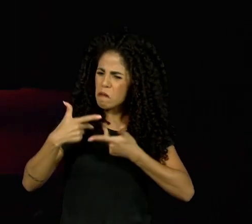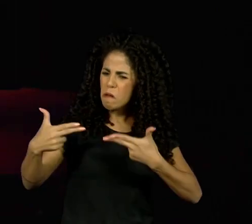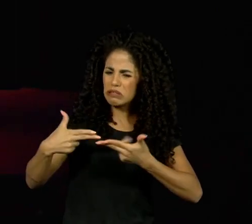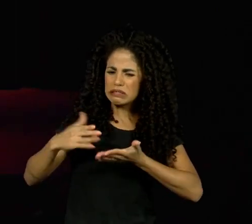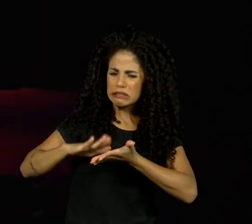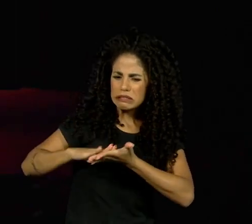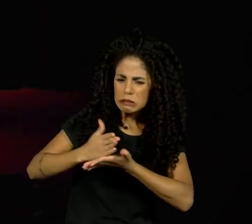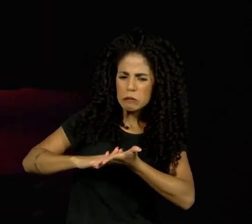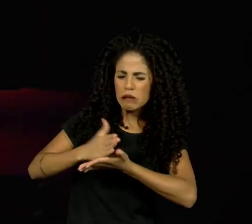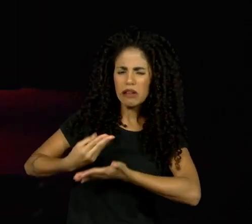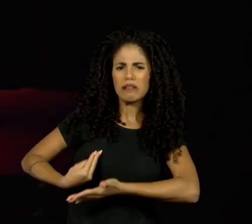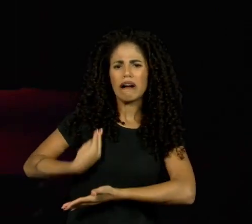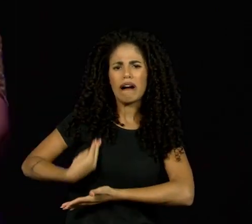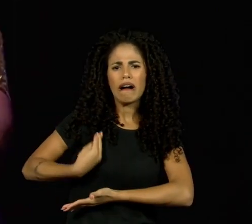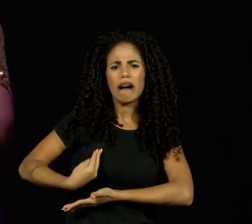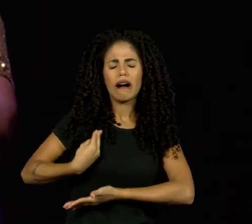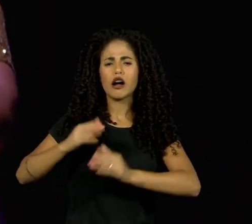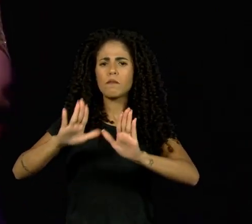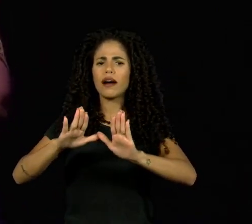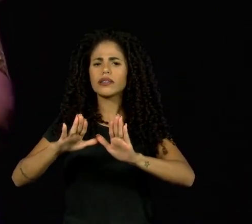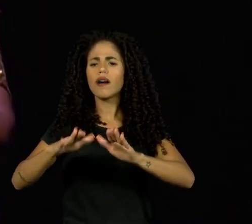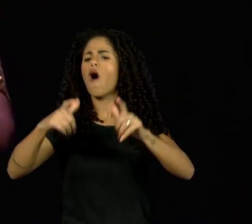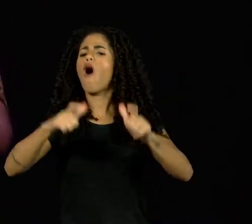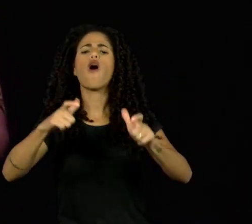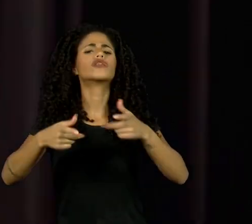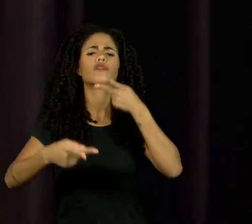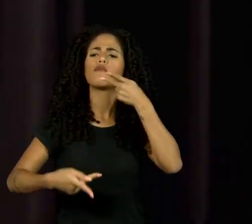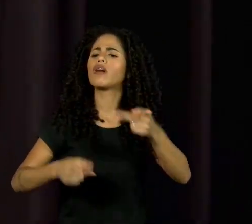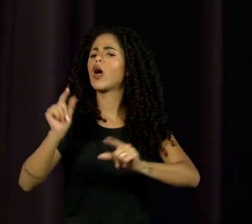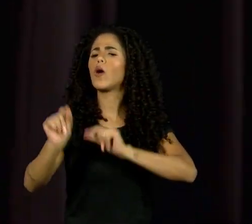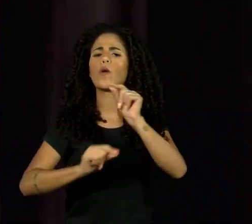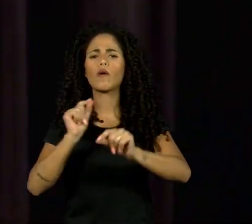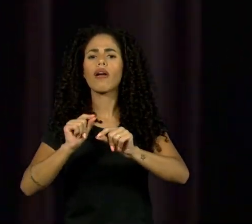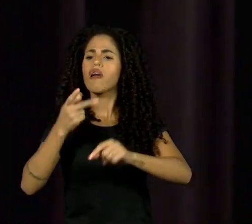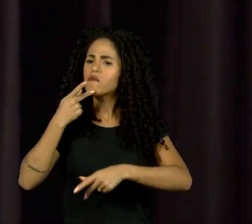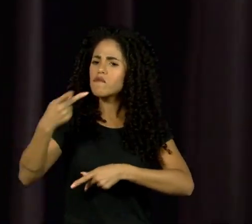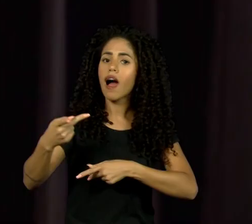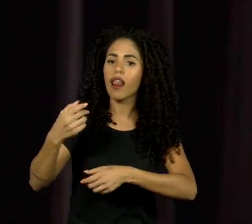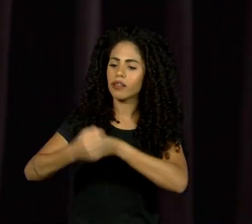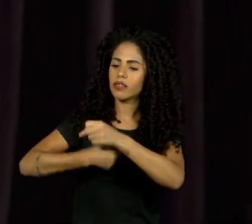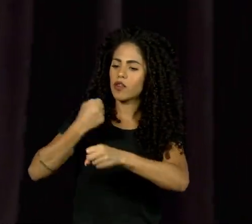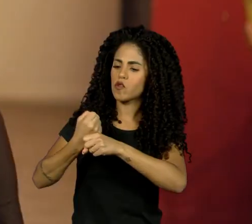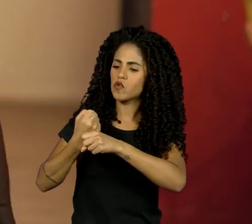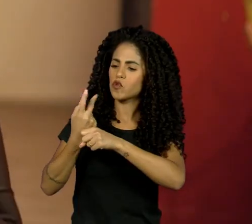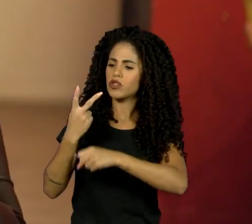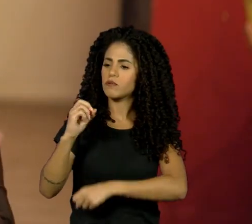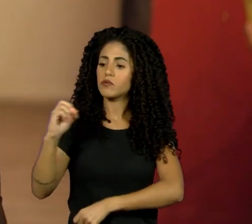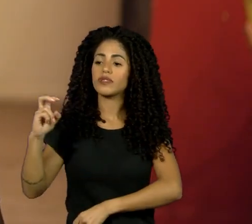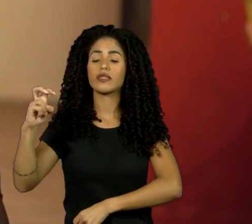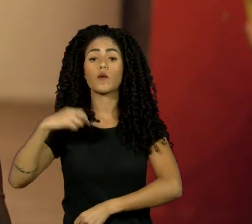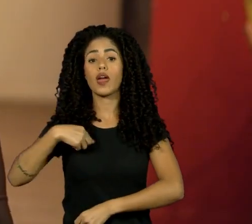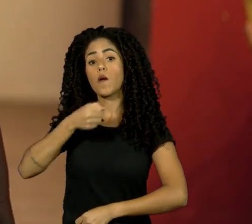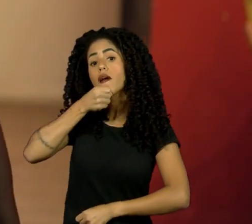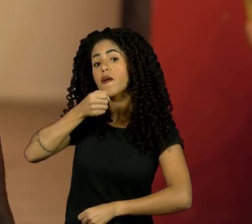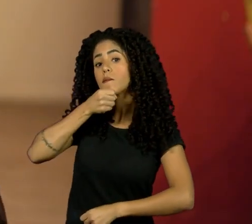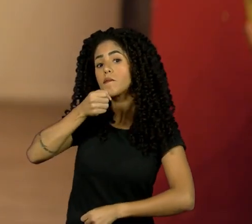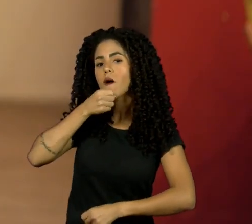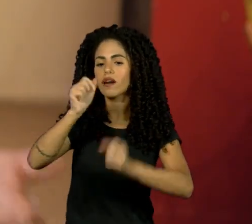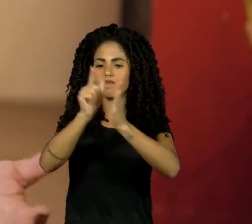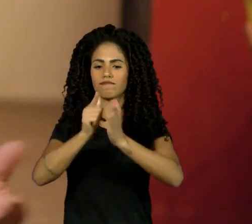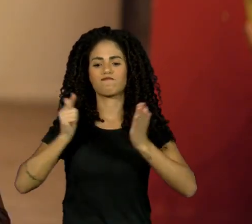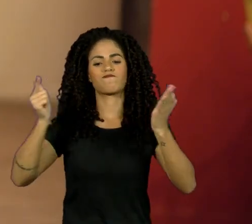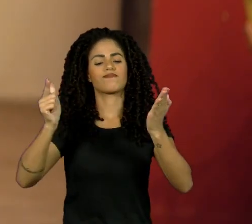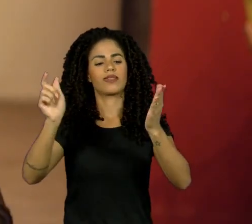eu vivenciava, mas que eu não tinha espaço para falar. Porque quando Tia Má surge, em 2005, eu era repórter de um jornal impresso. E dentro